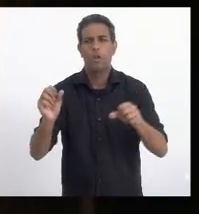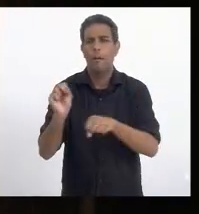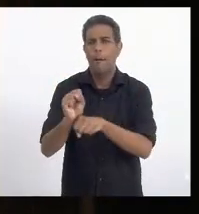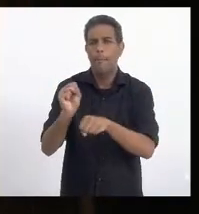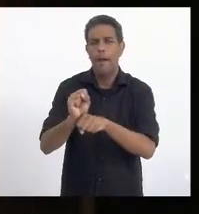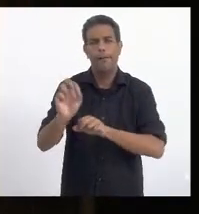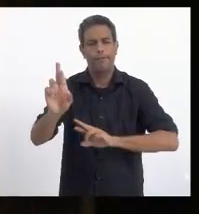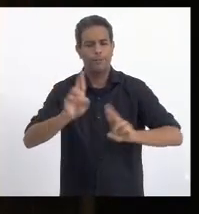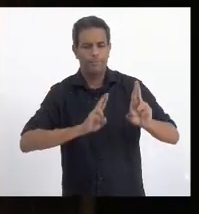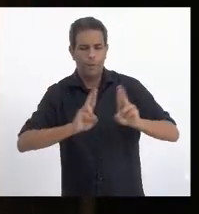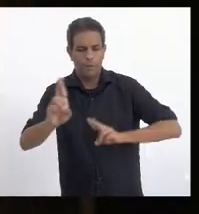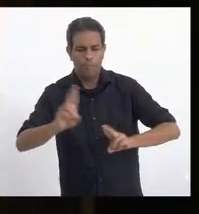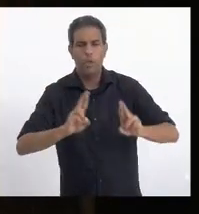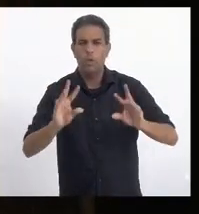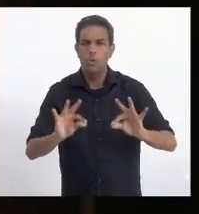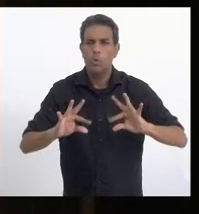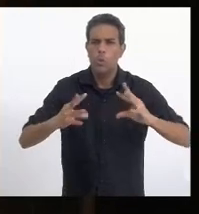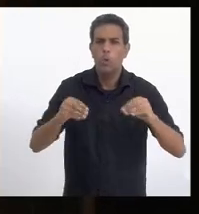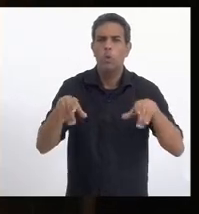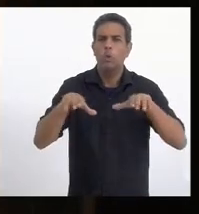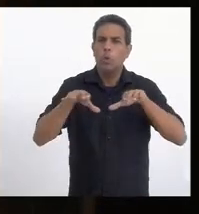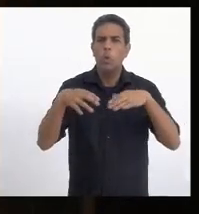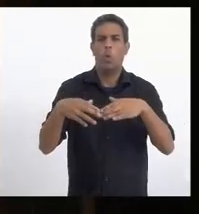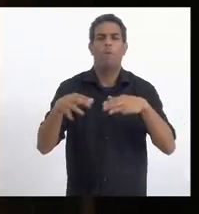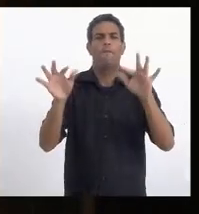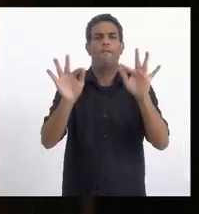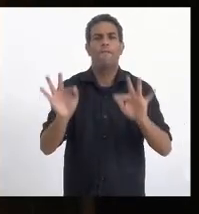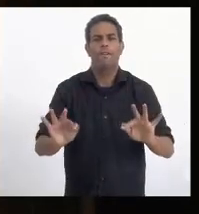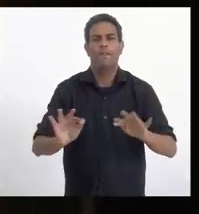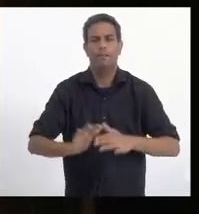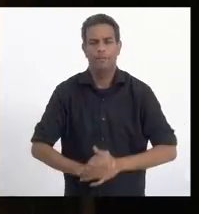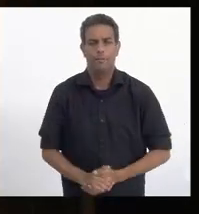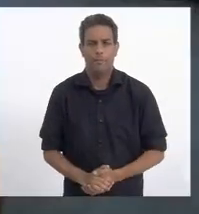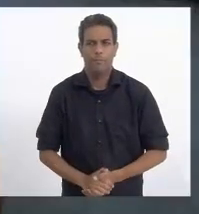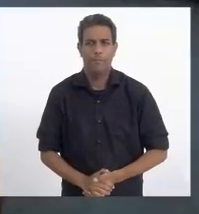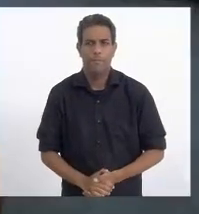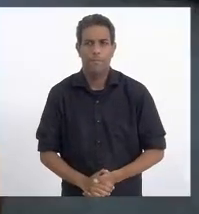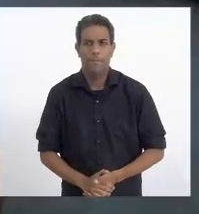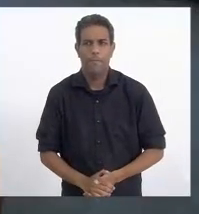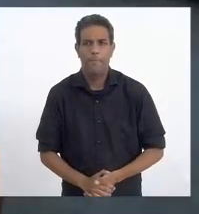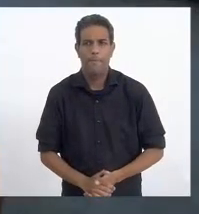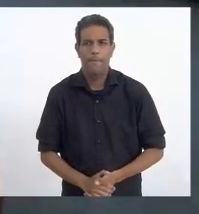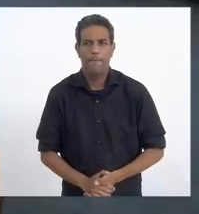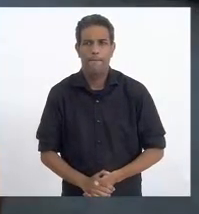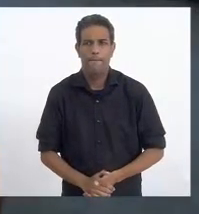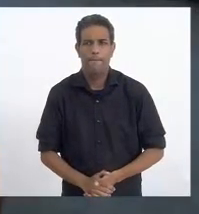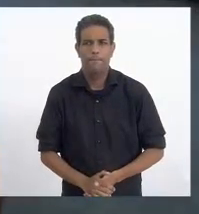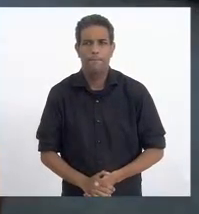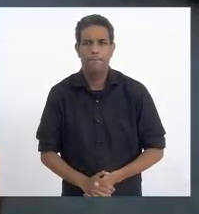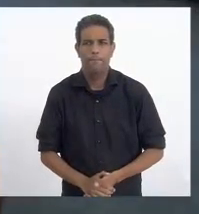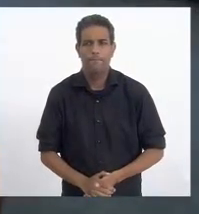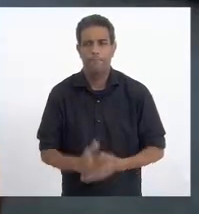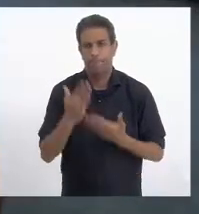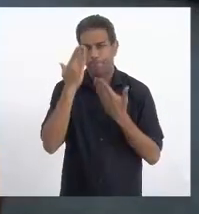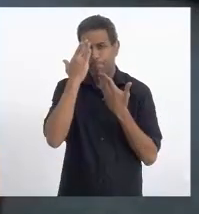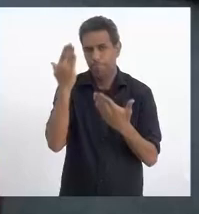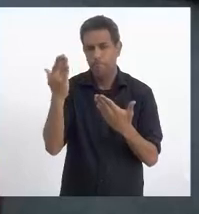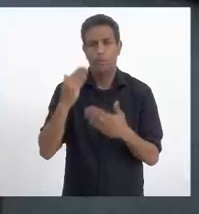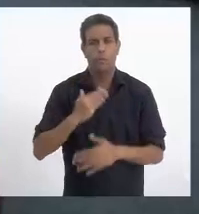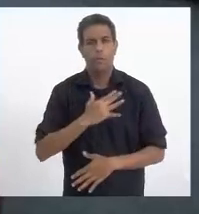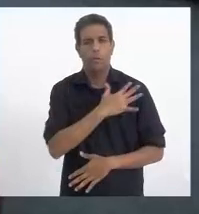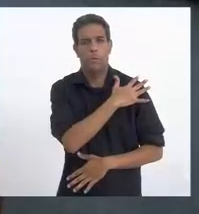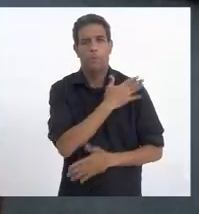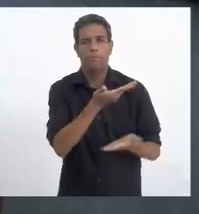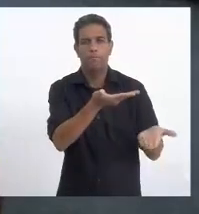aguardando que todos possam sair daqui satisfeitos Muito obrigado E obrigado pelo não